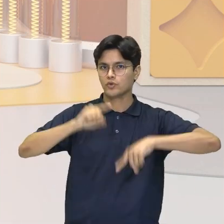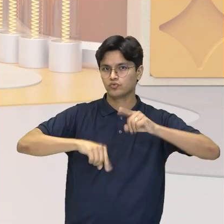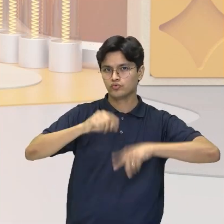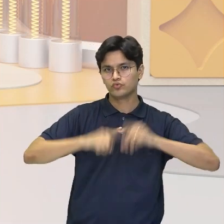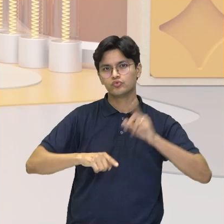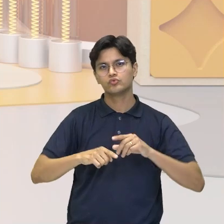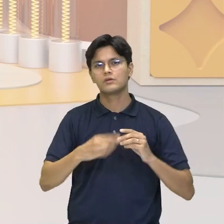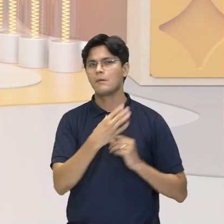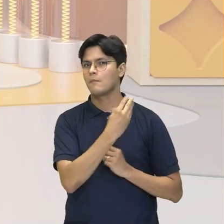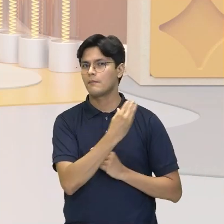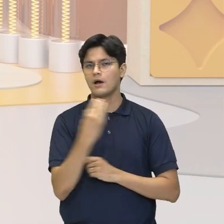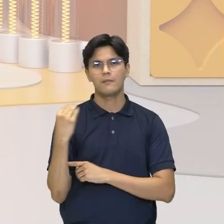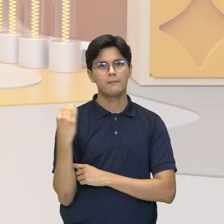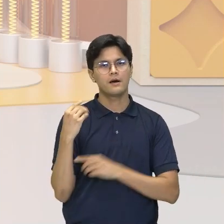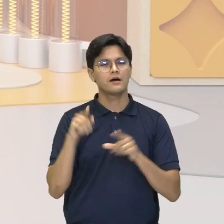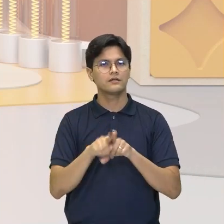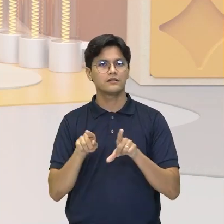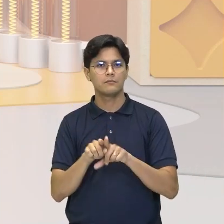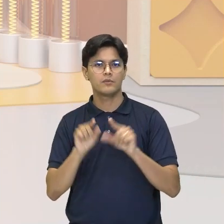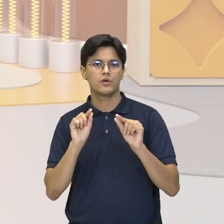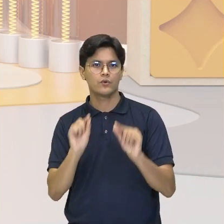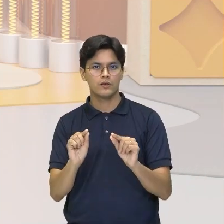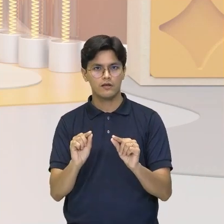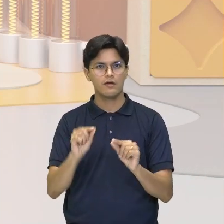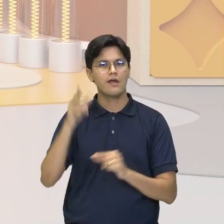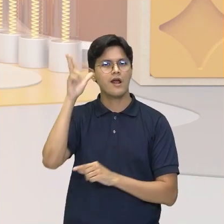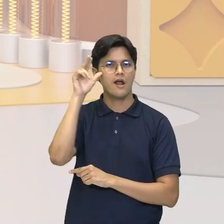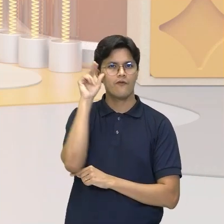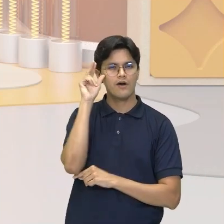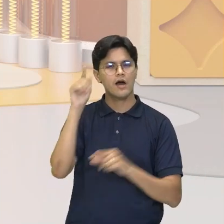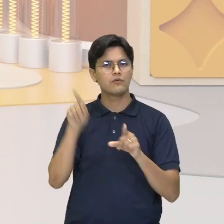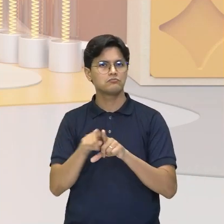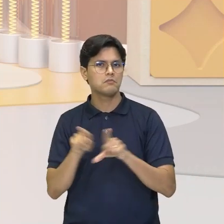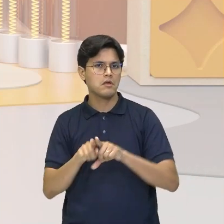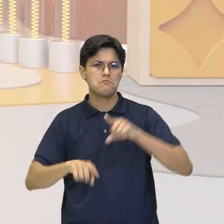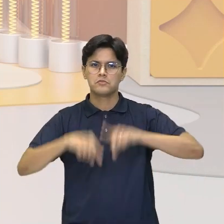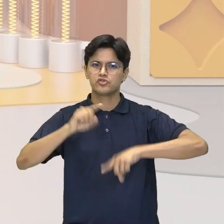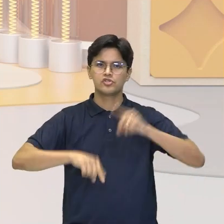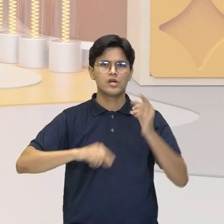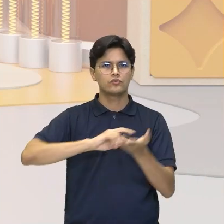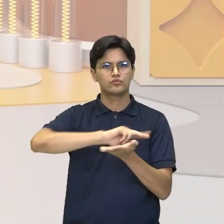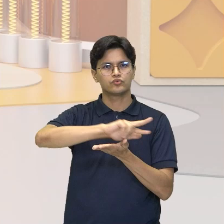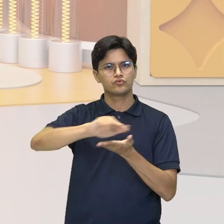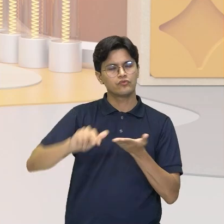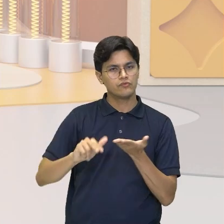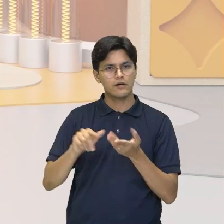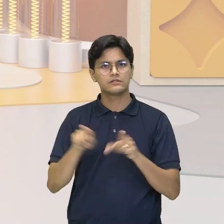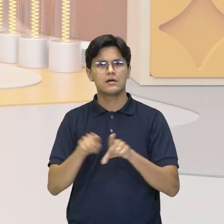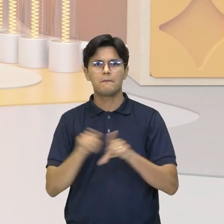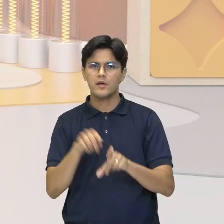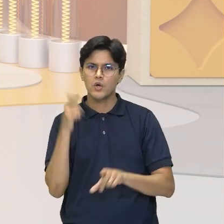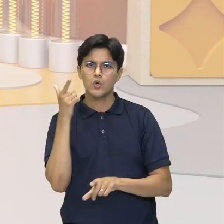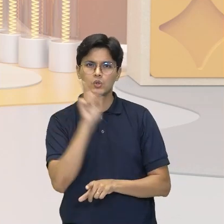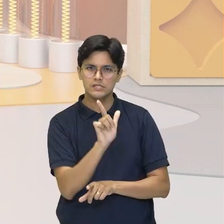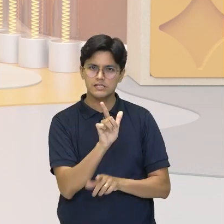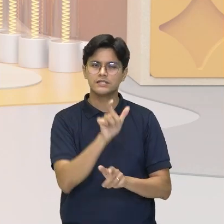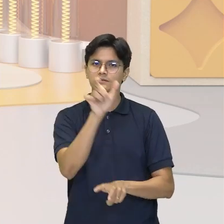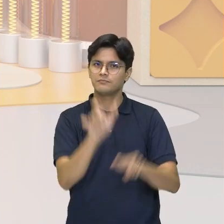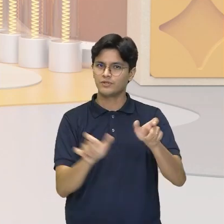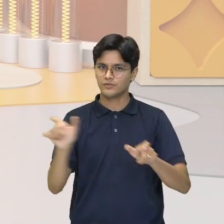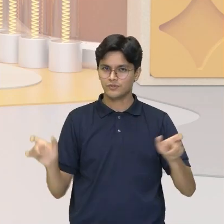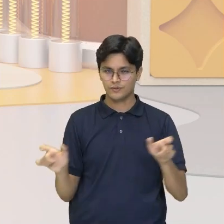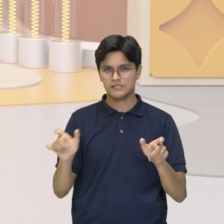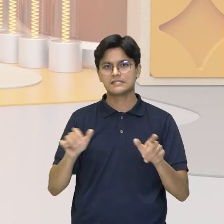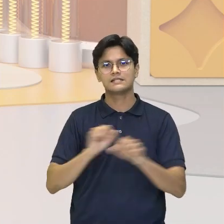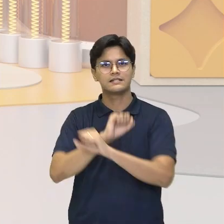e também pessoas escravizadas. Lembrando que neste momento, né, vai haver o processo